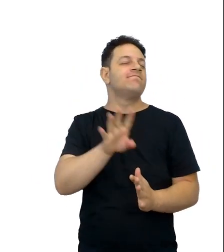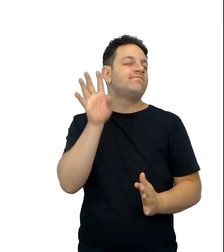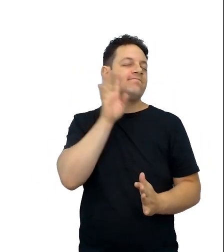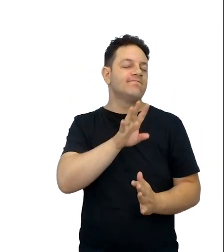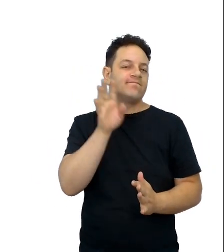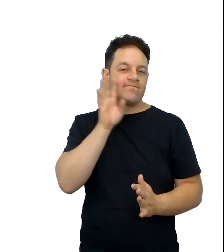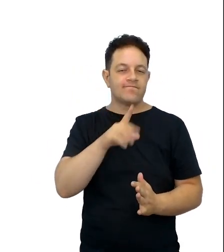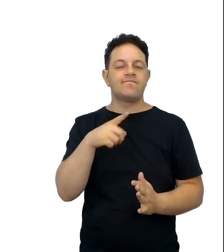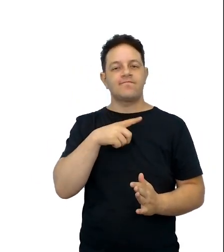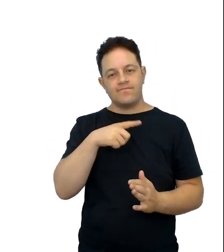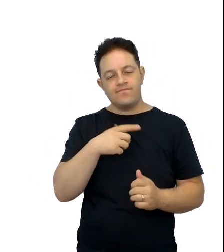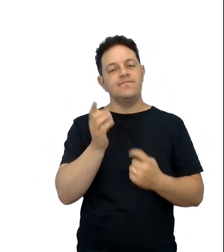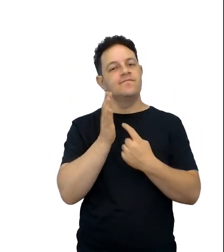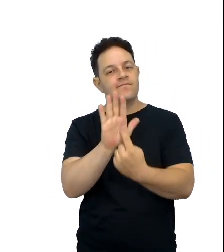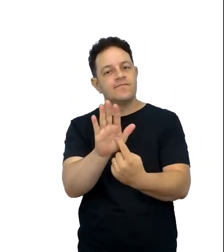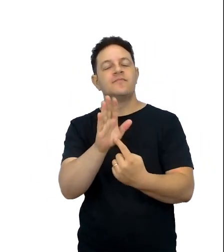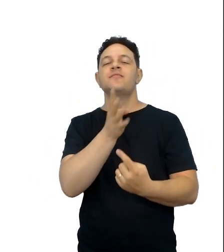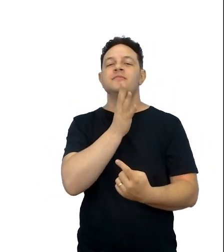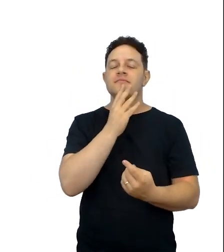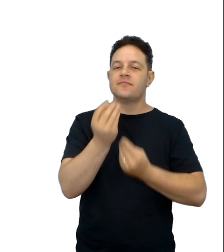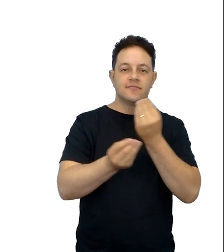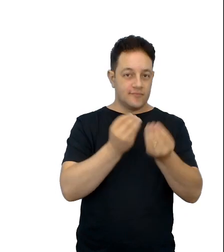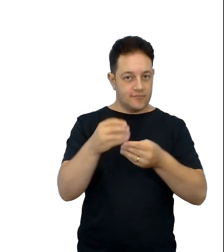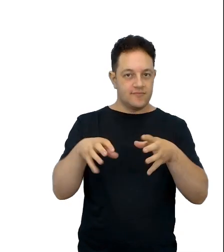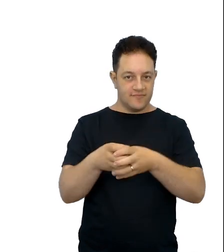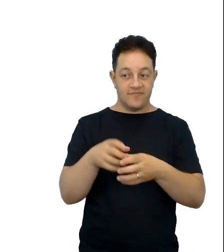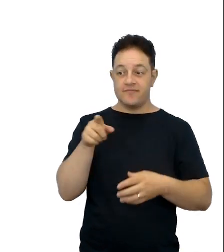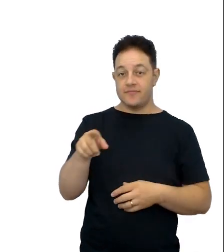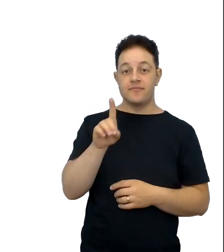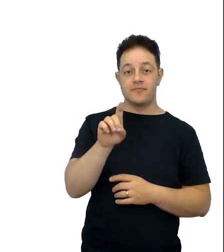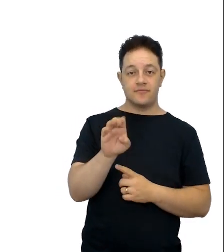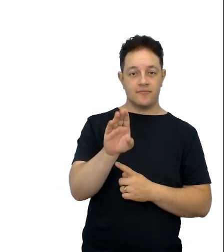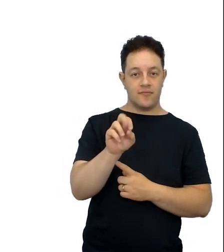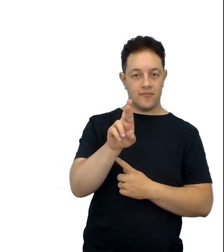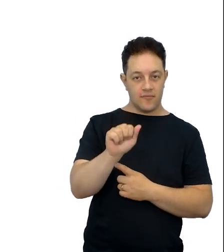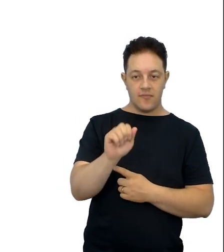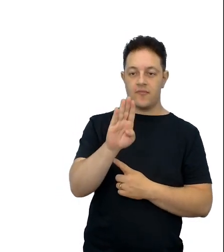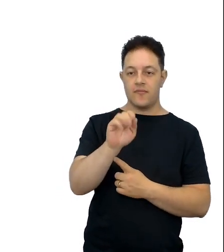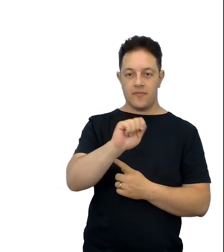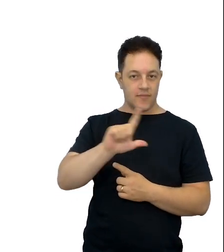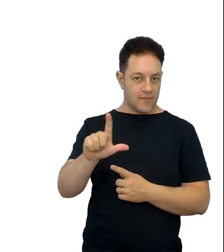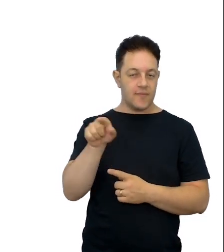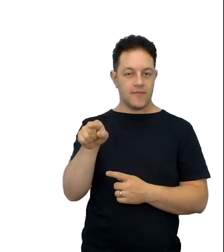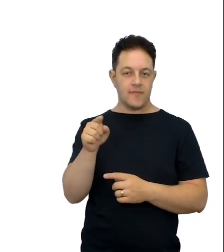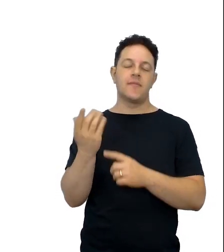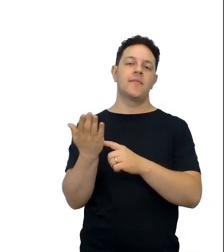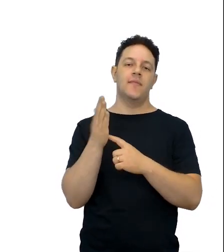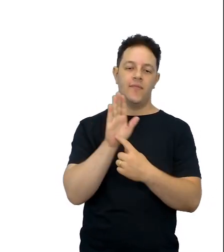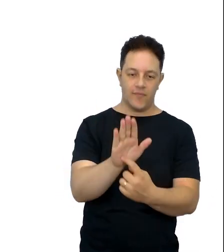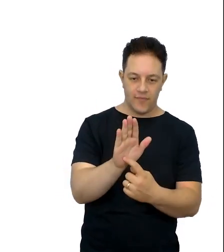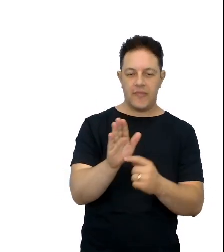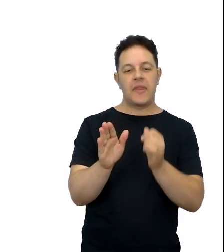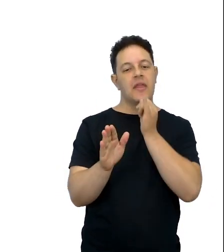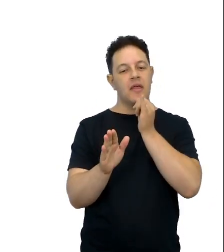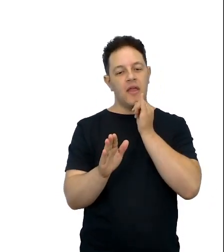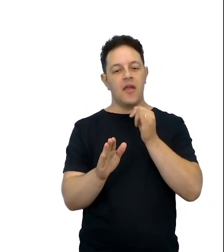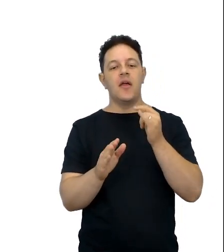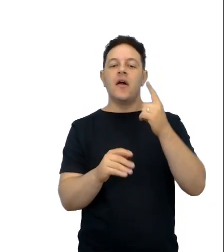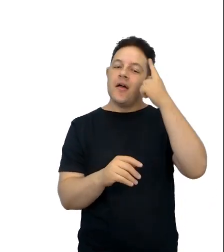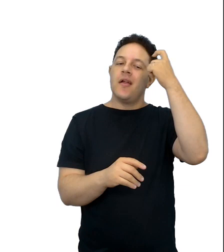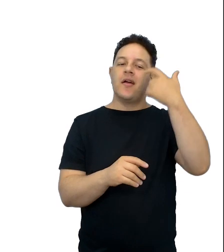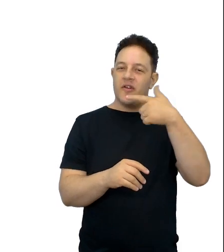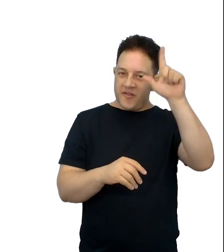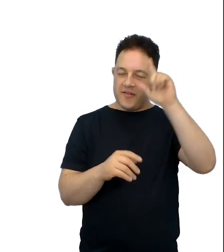falam desses conhecimentos. Quando a Deborah Ball, ela ela traz essa outra